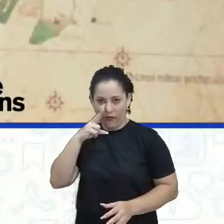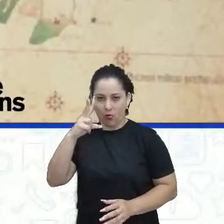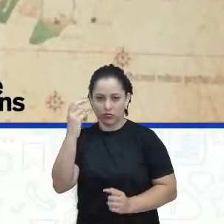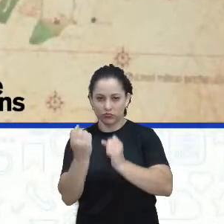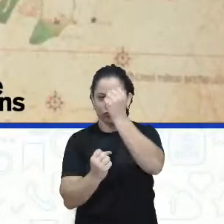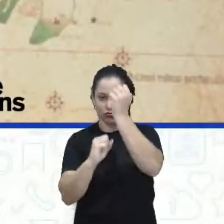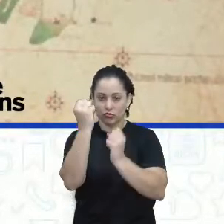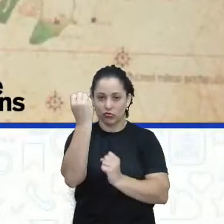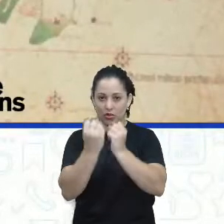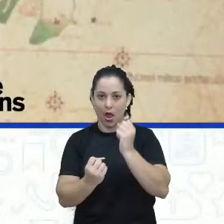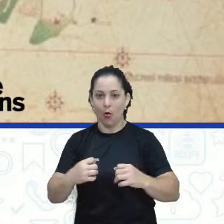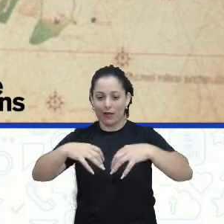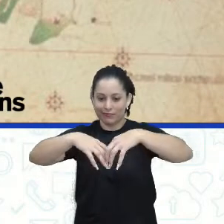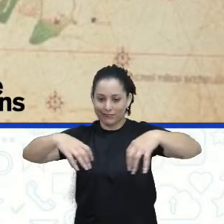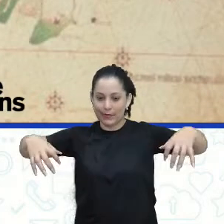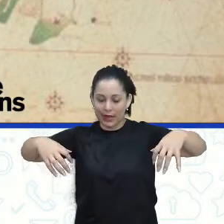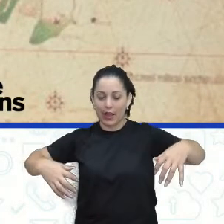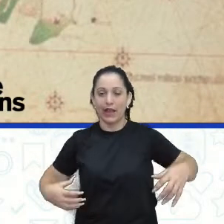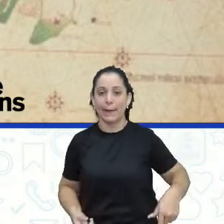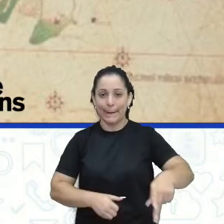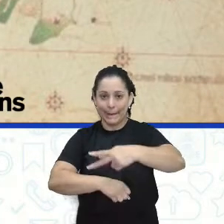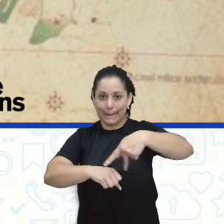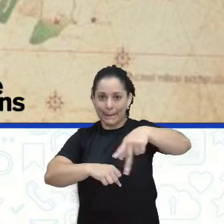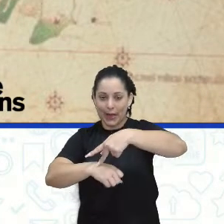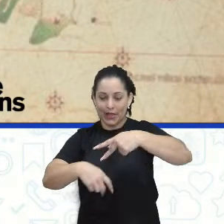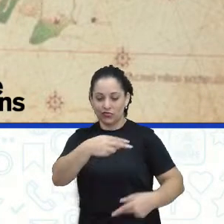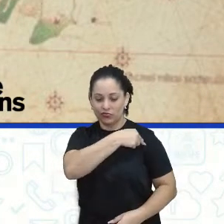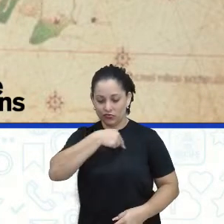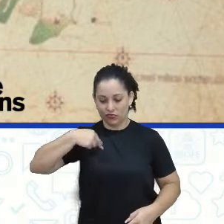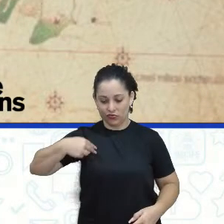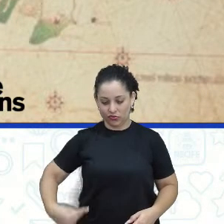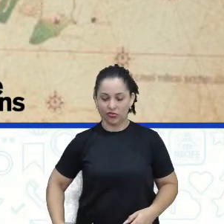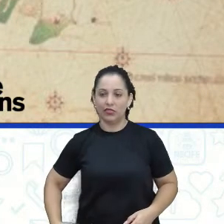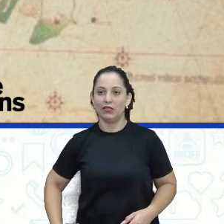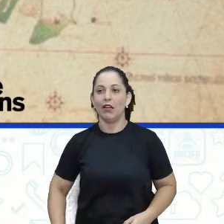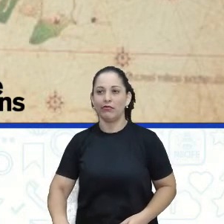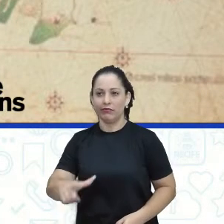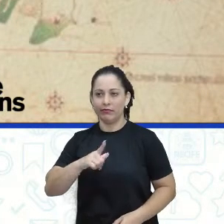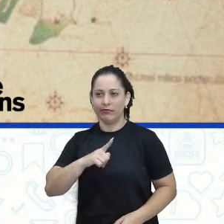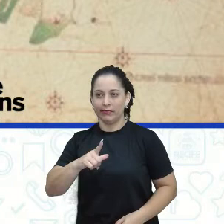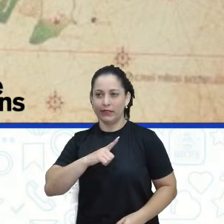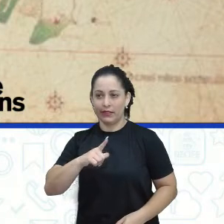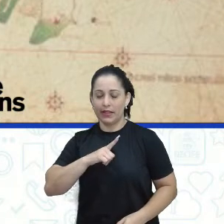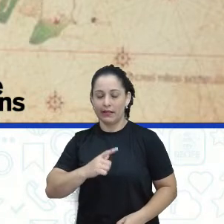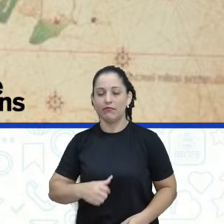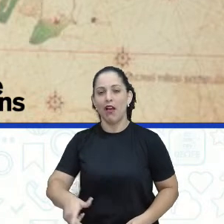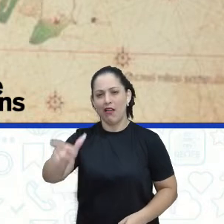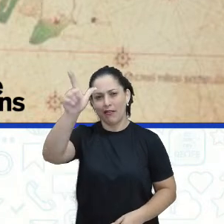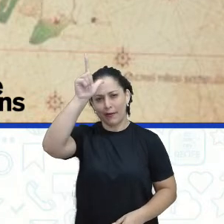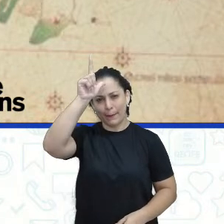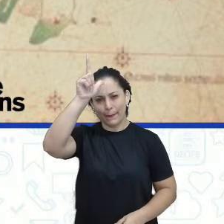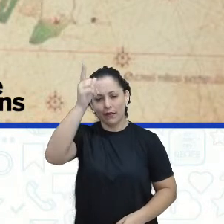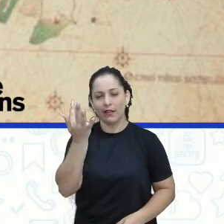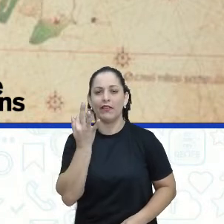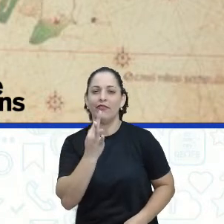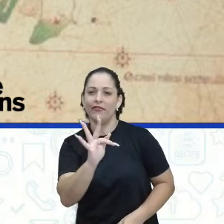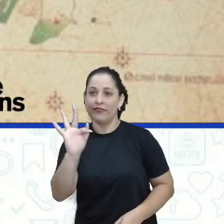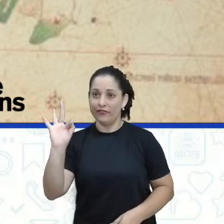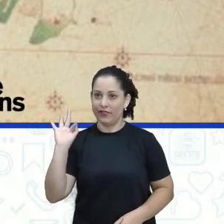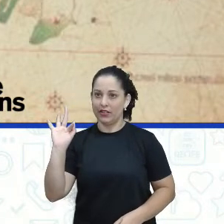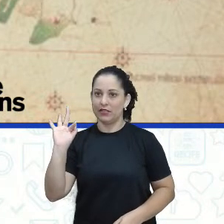a China. Então, a gente tem ali, ó, Grã-Bretanha, Alemanha, certo? França,